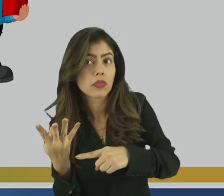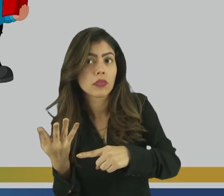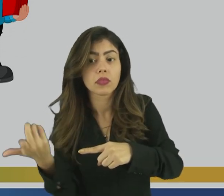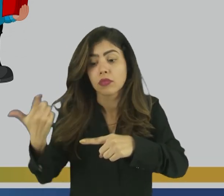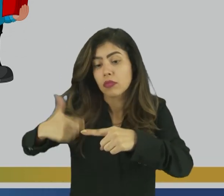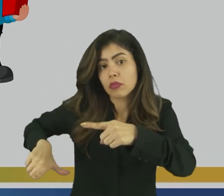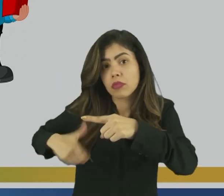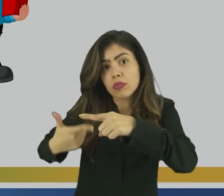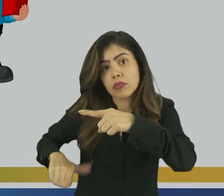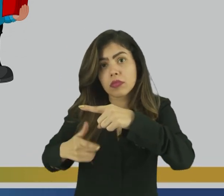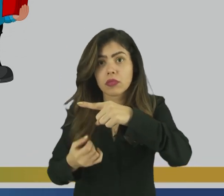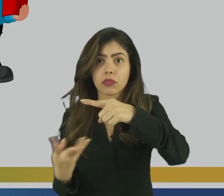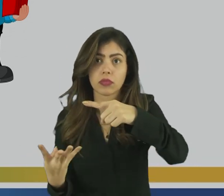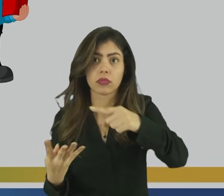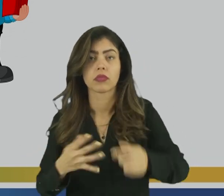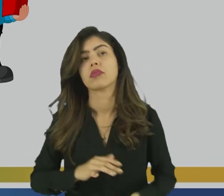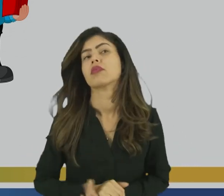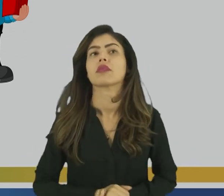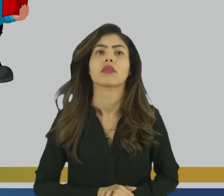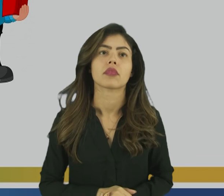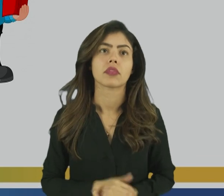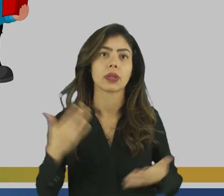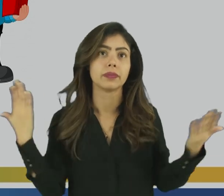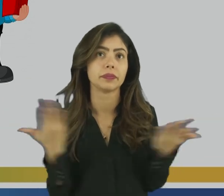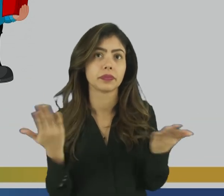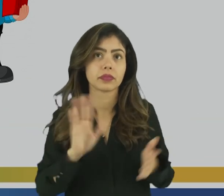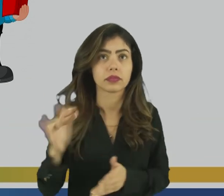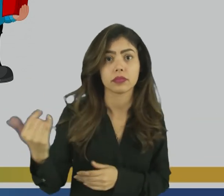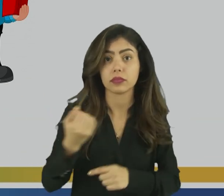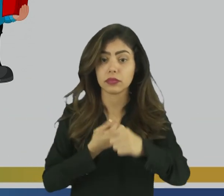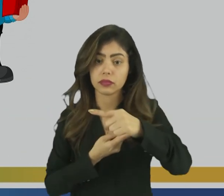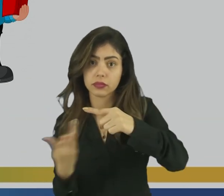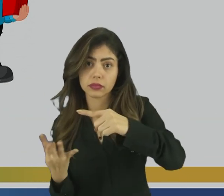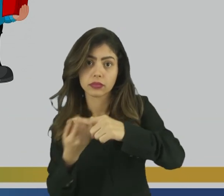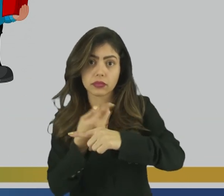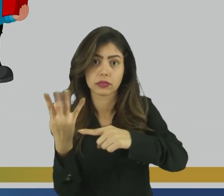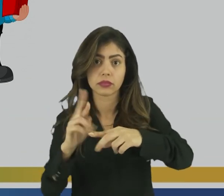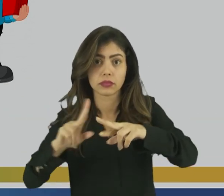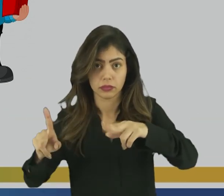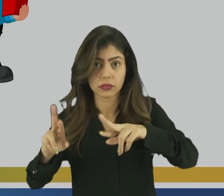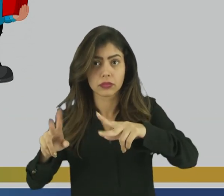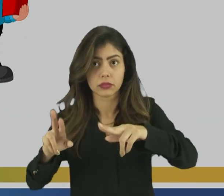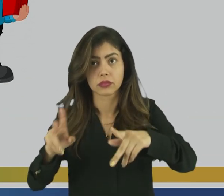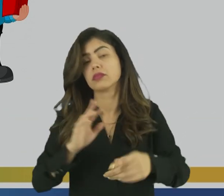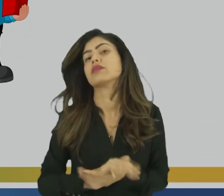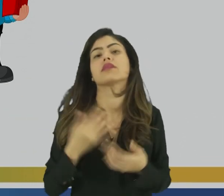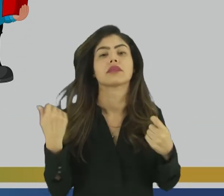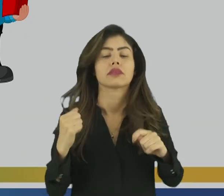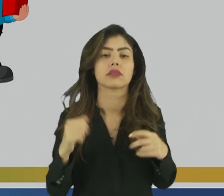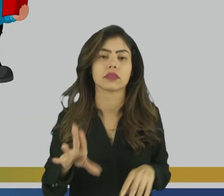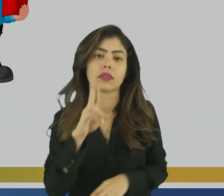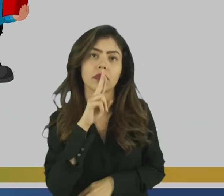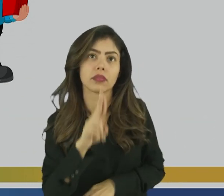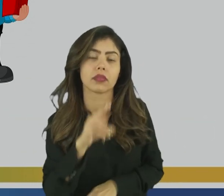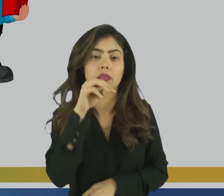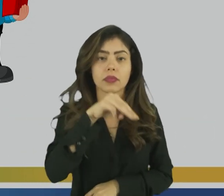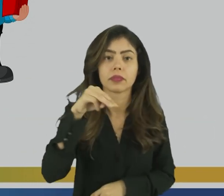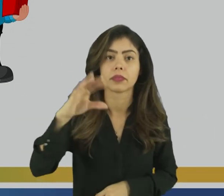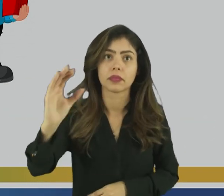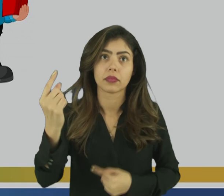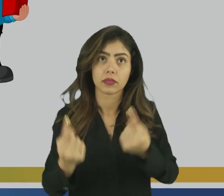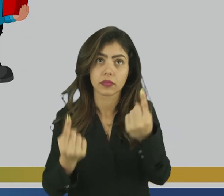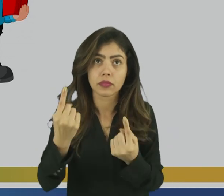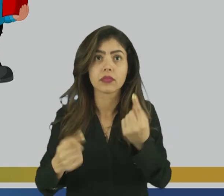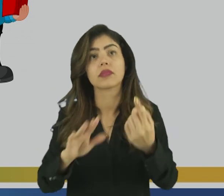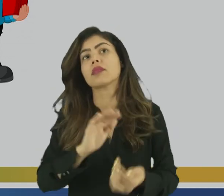repetir o denominador, certo? Agora, quando eles são diferentes, nós precisamos calcular o MMC entre